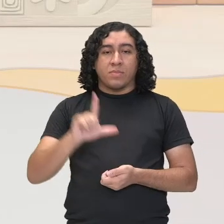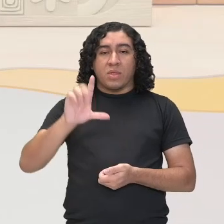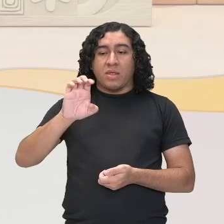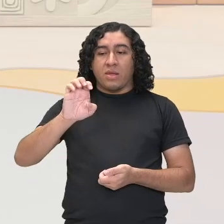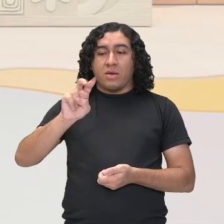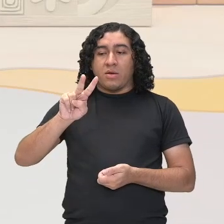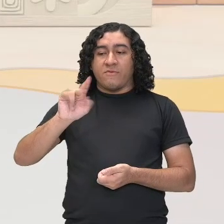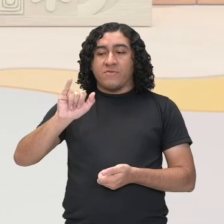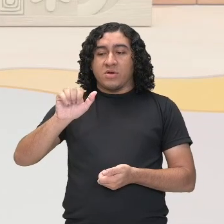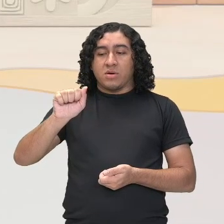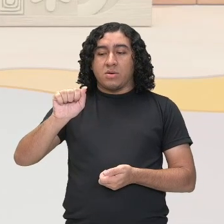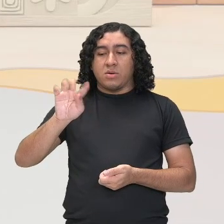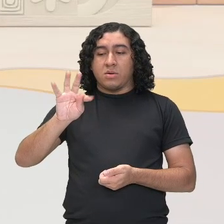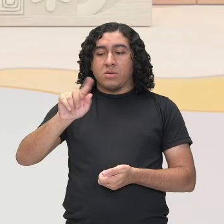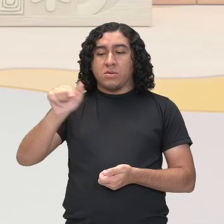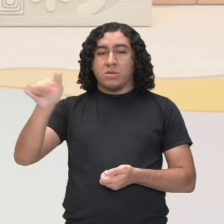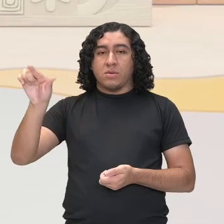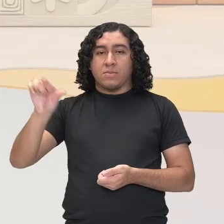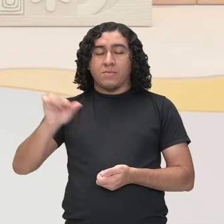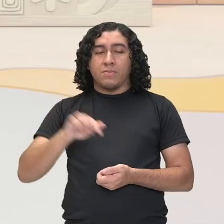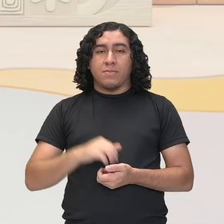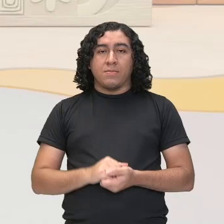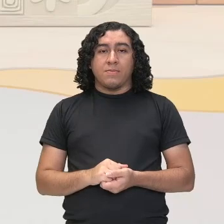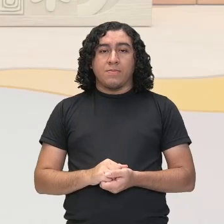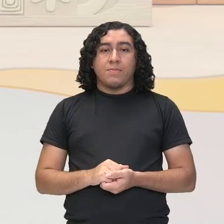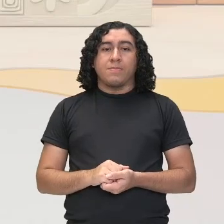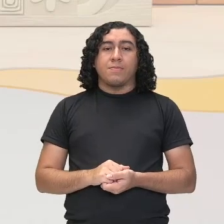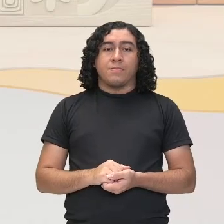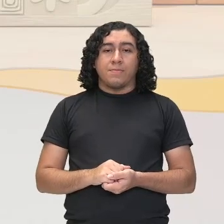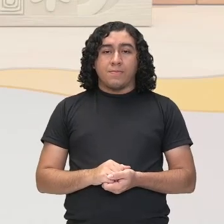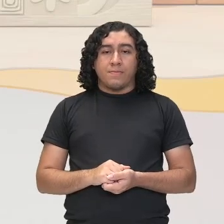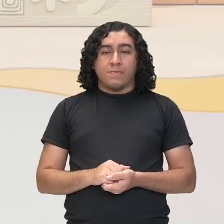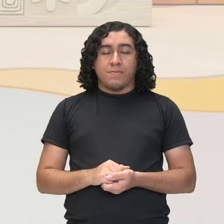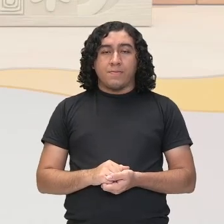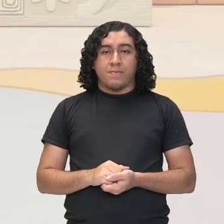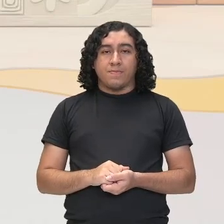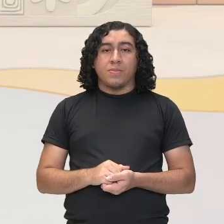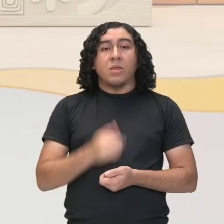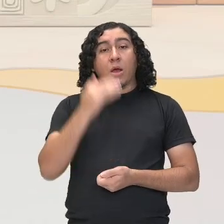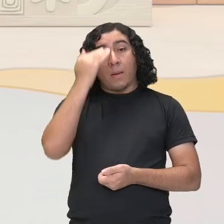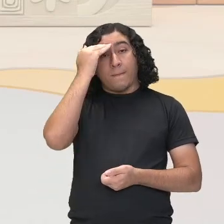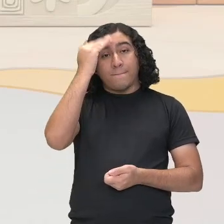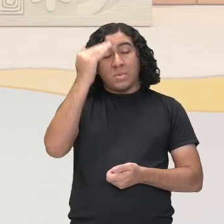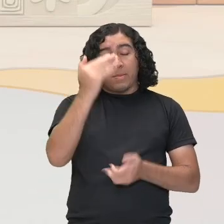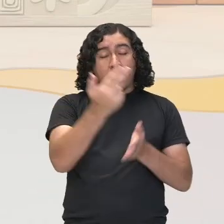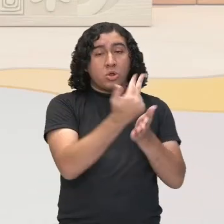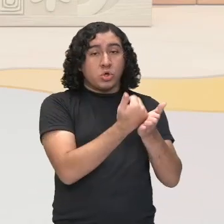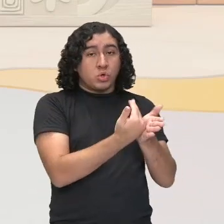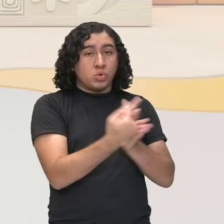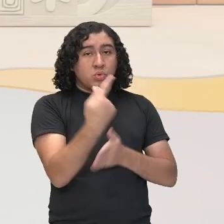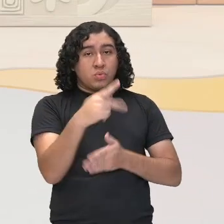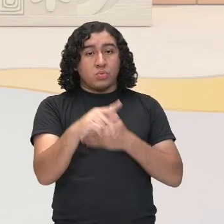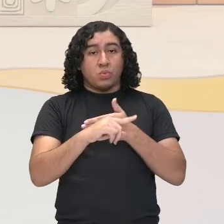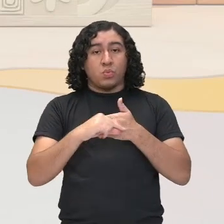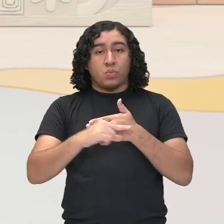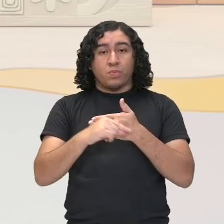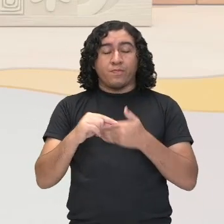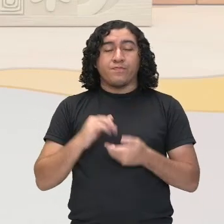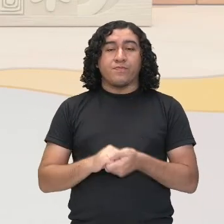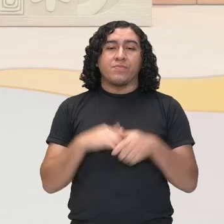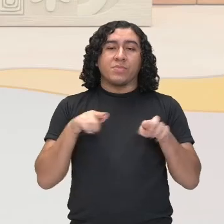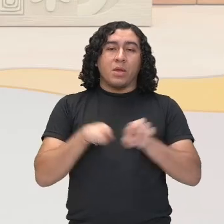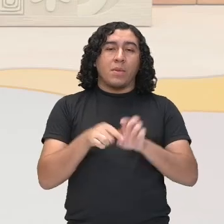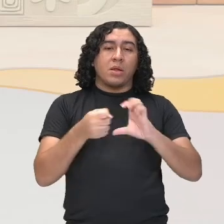vocês observam aqui que tem a obra do Leviatã. Temos aqui algumas características que vamos